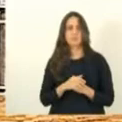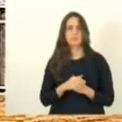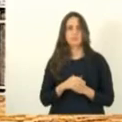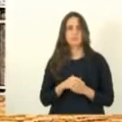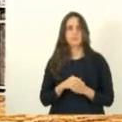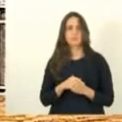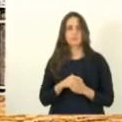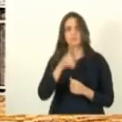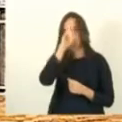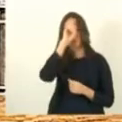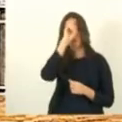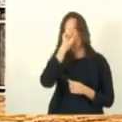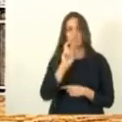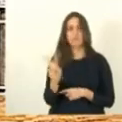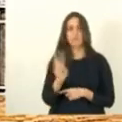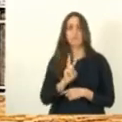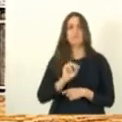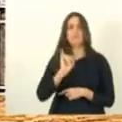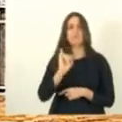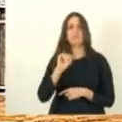hospital, no IMABA,